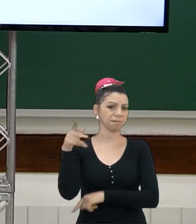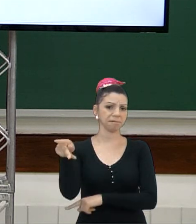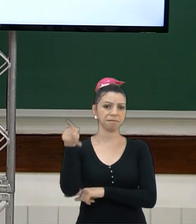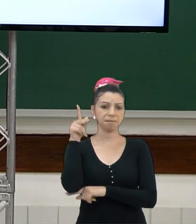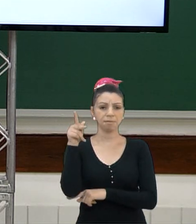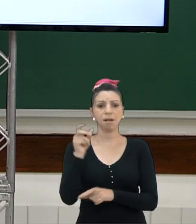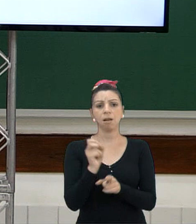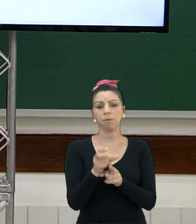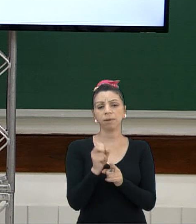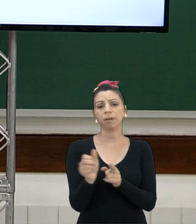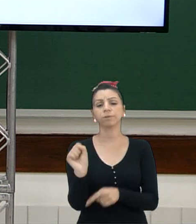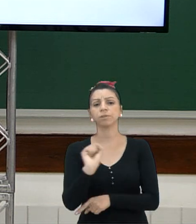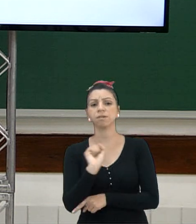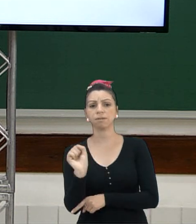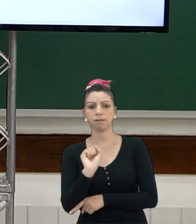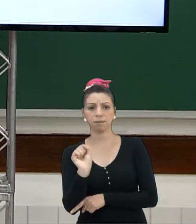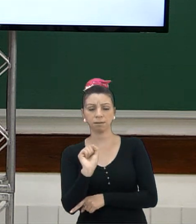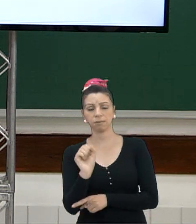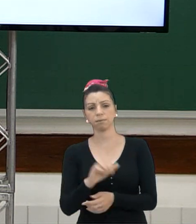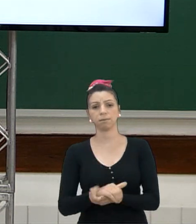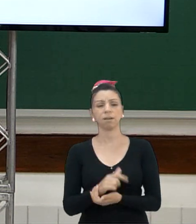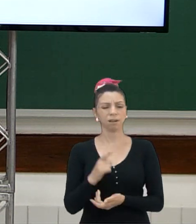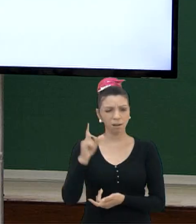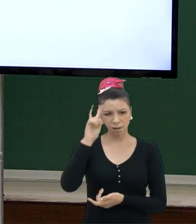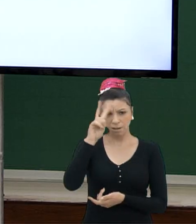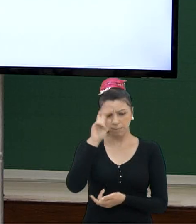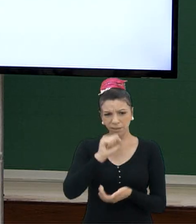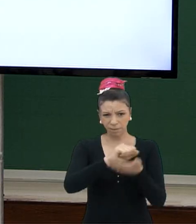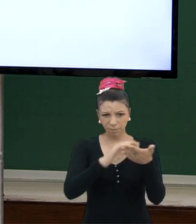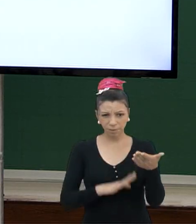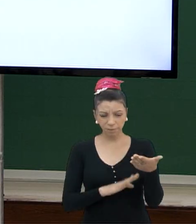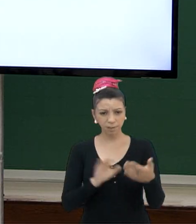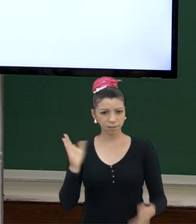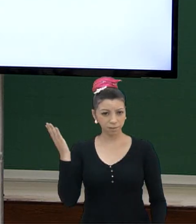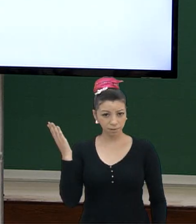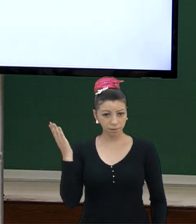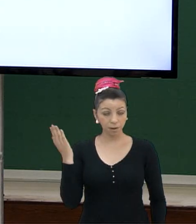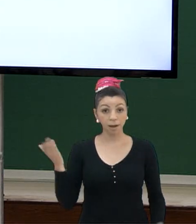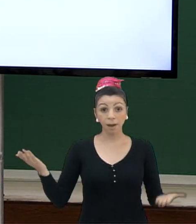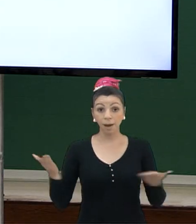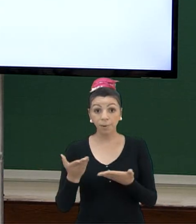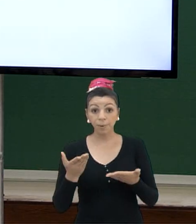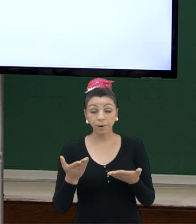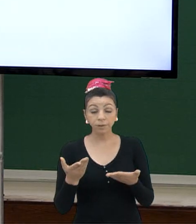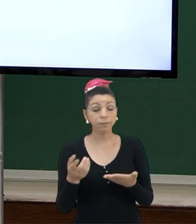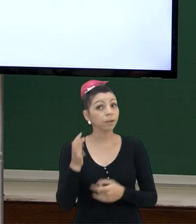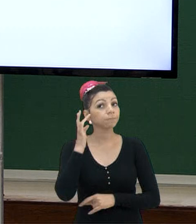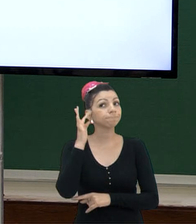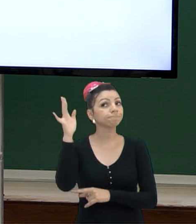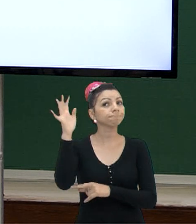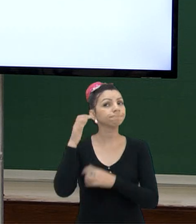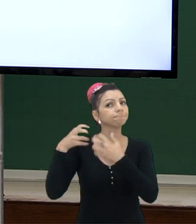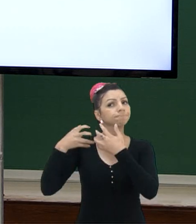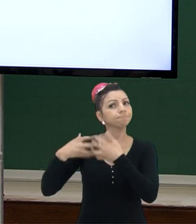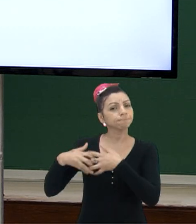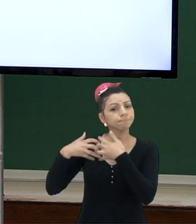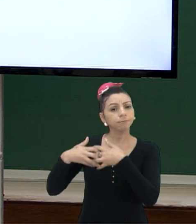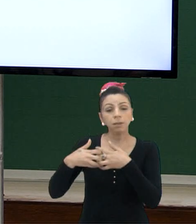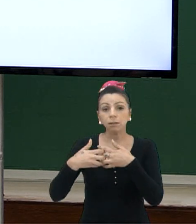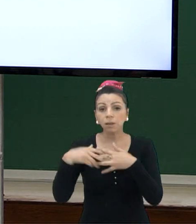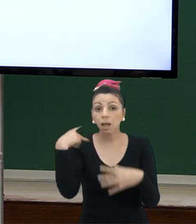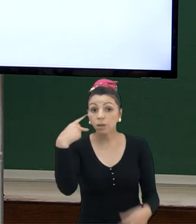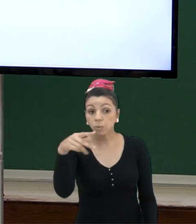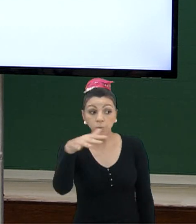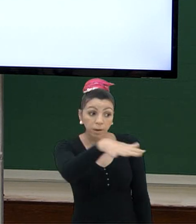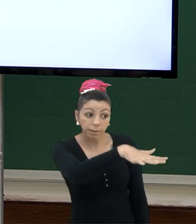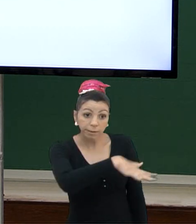de carros? Lembra? Nós fizemos um exercício assim. Mas agora você vai pensar aí da sua região. O que a sua região